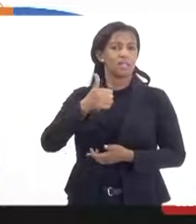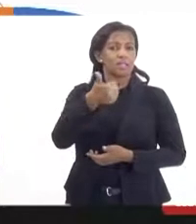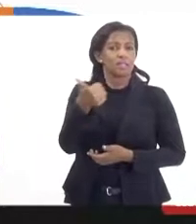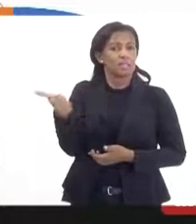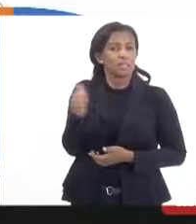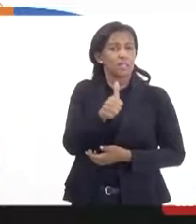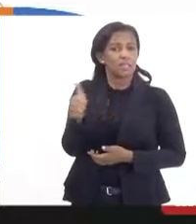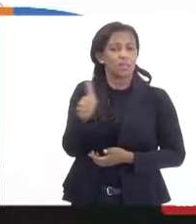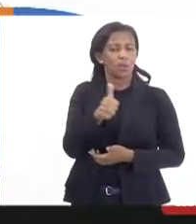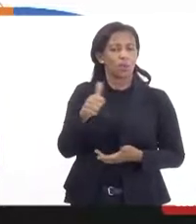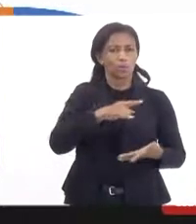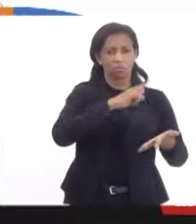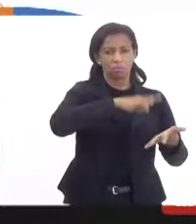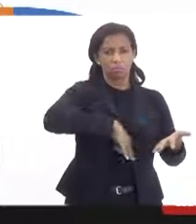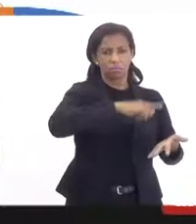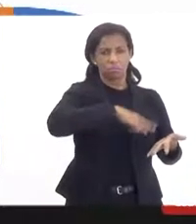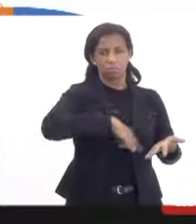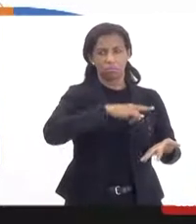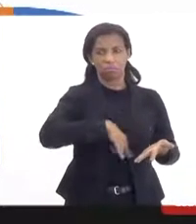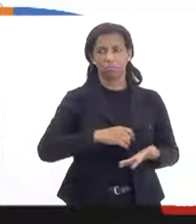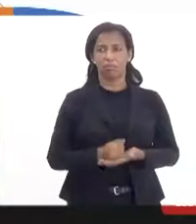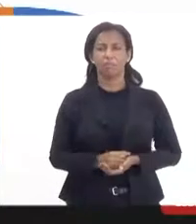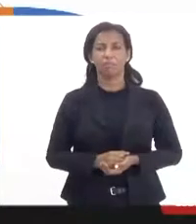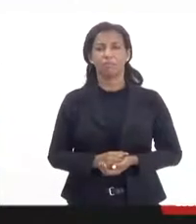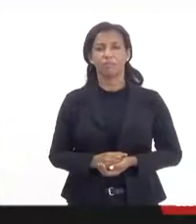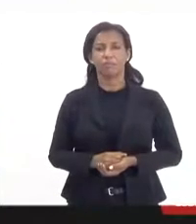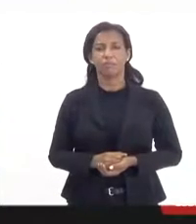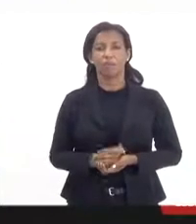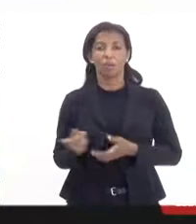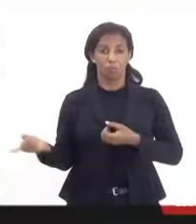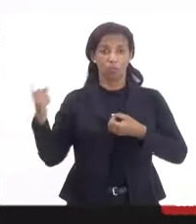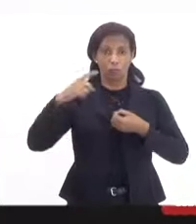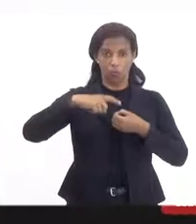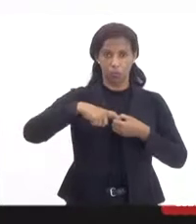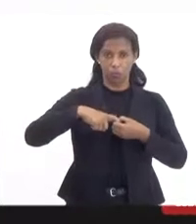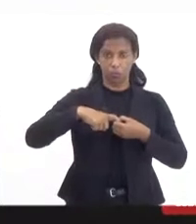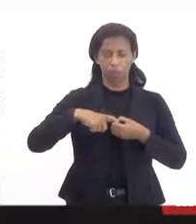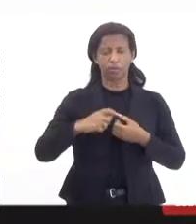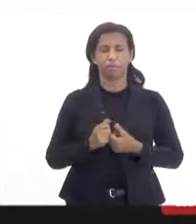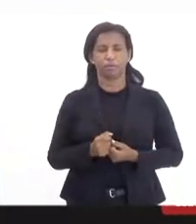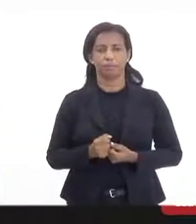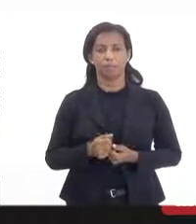111 certidões. 111, voltando aqui, das